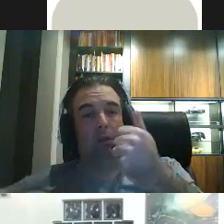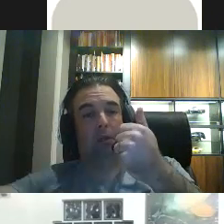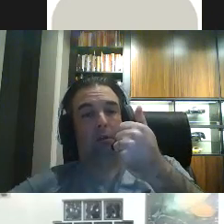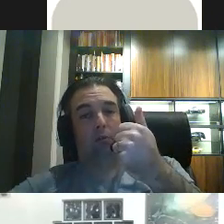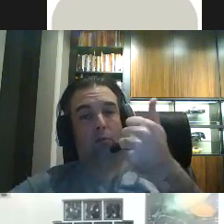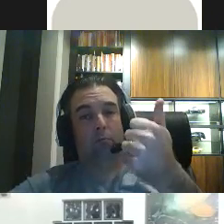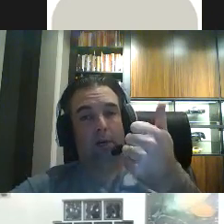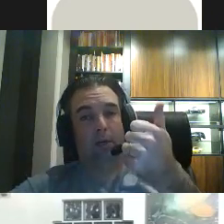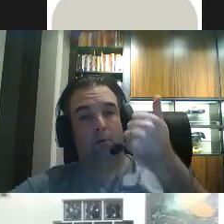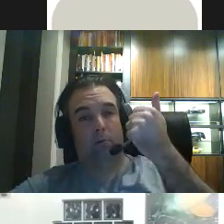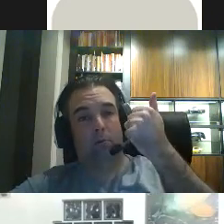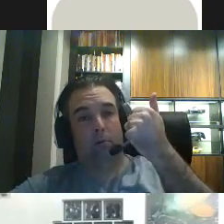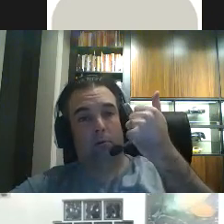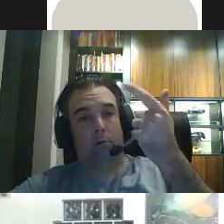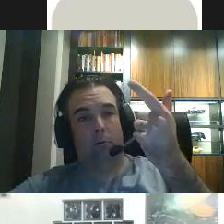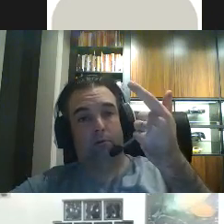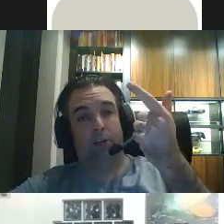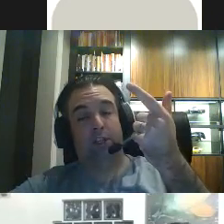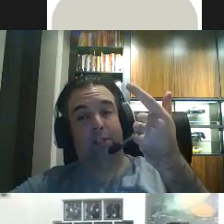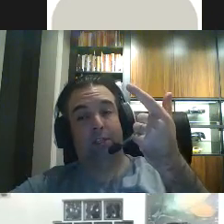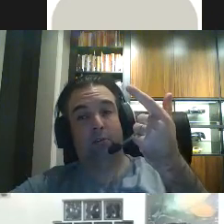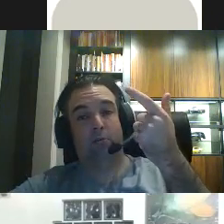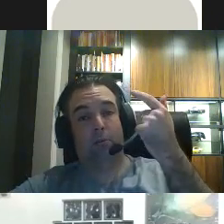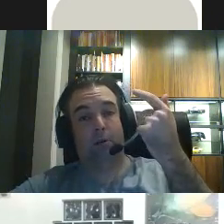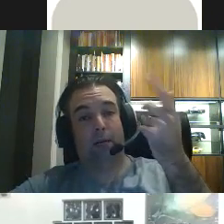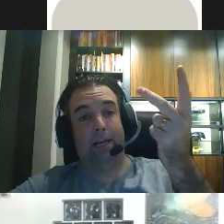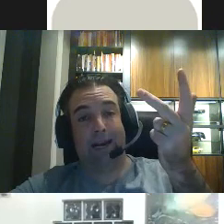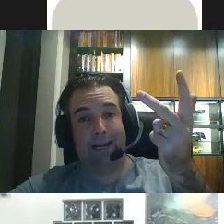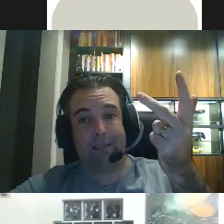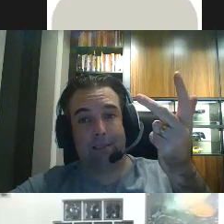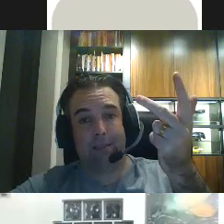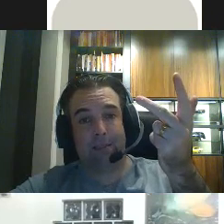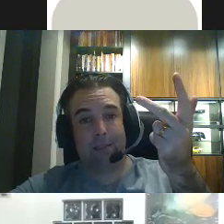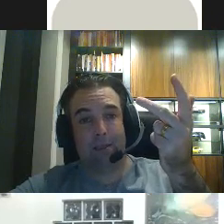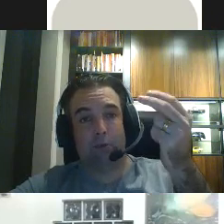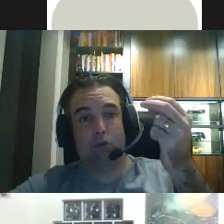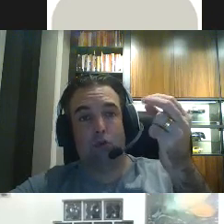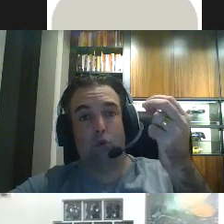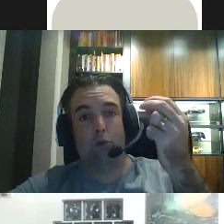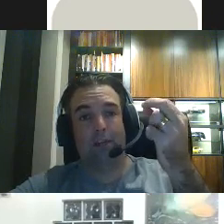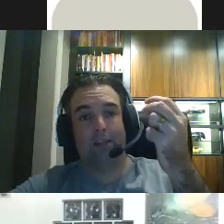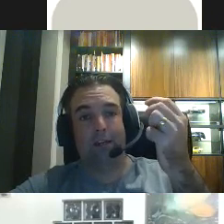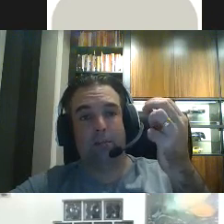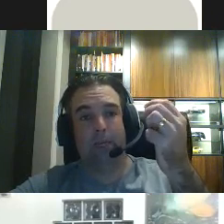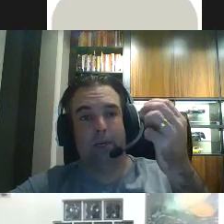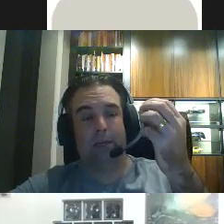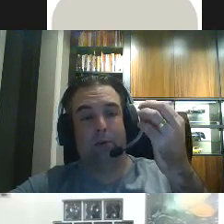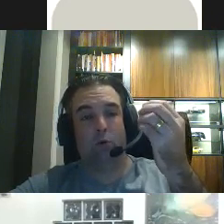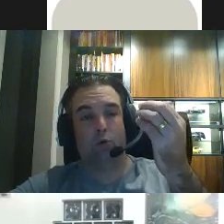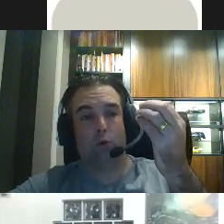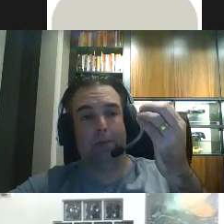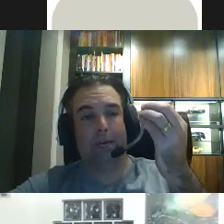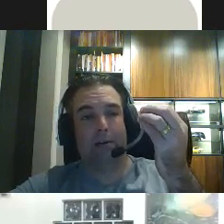Então, humano, vegetação, animais, tudo que transpira,